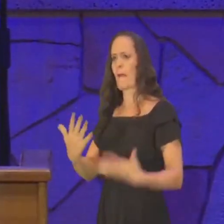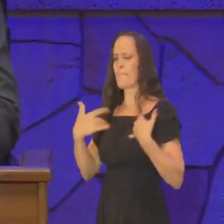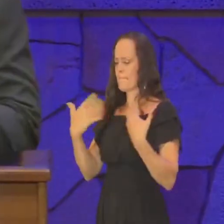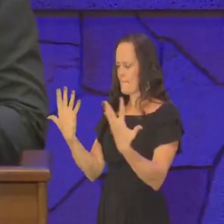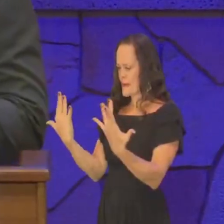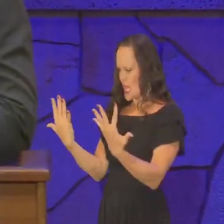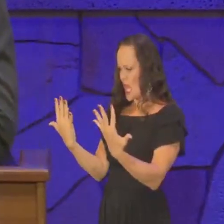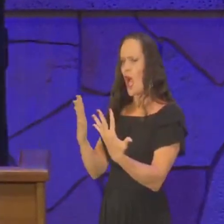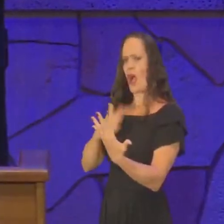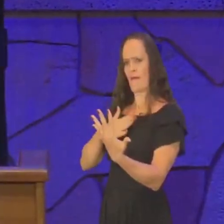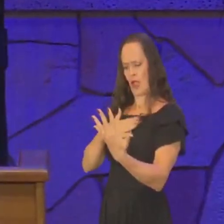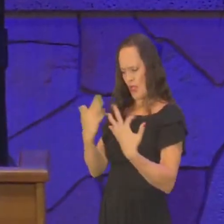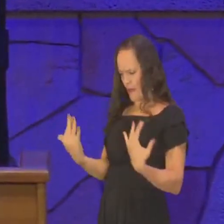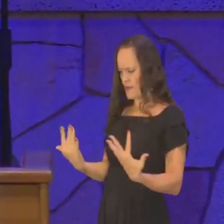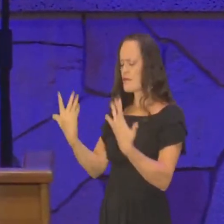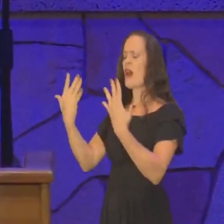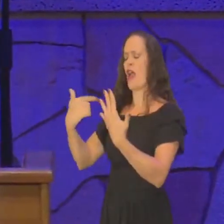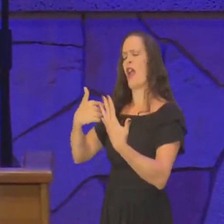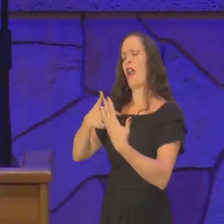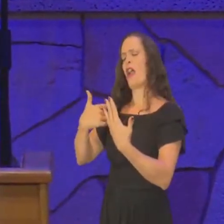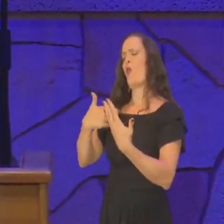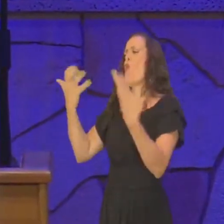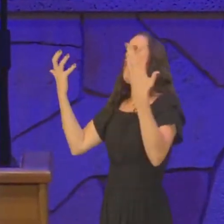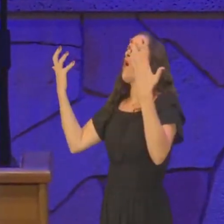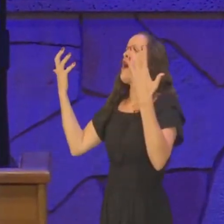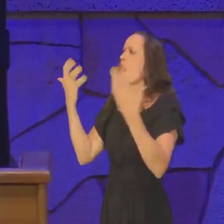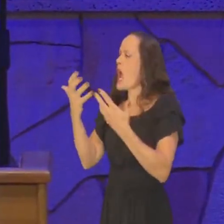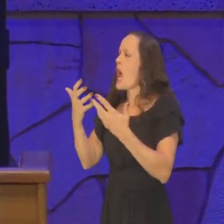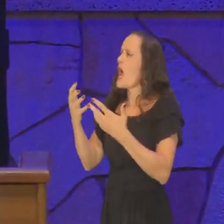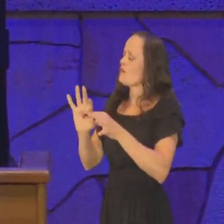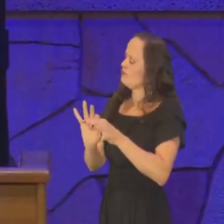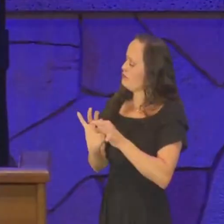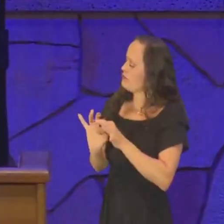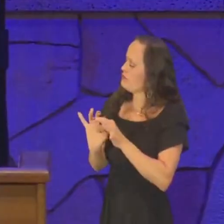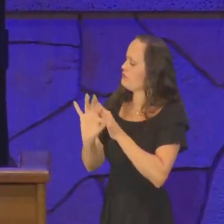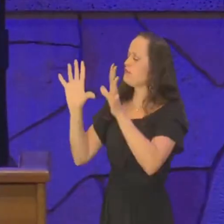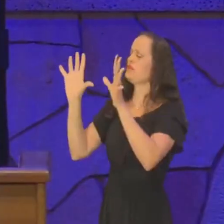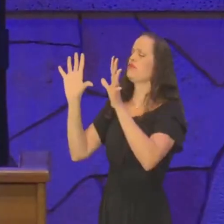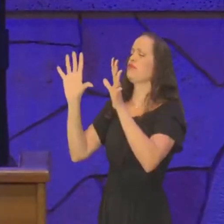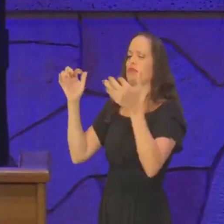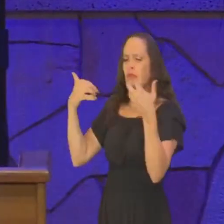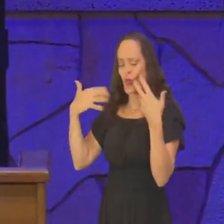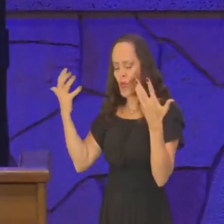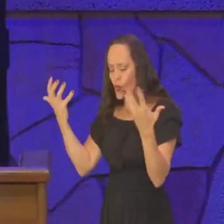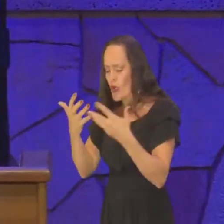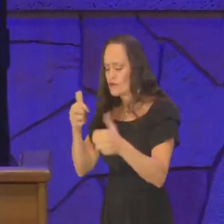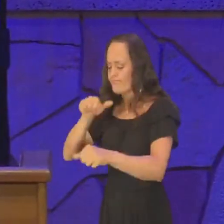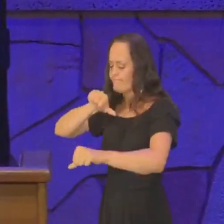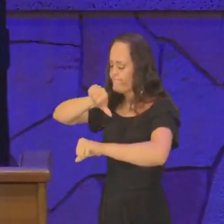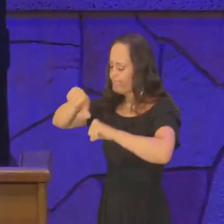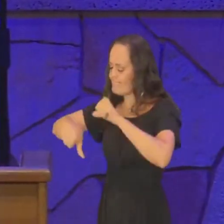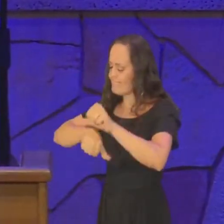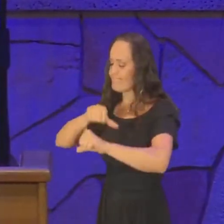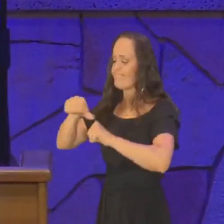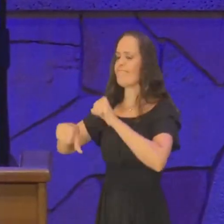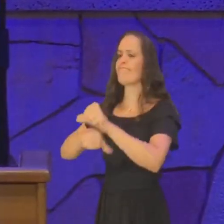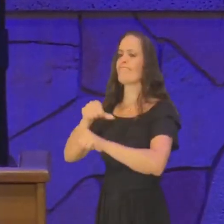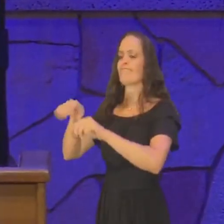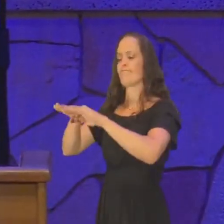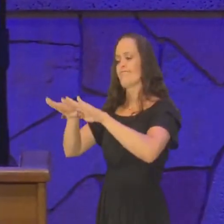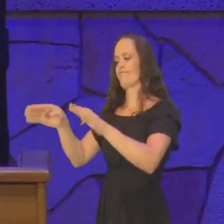próprias mãos, eu estou disposto a ousadamente restaurar o